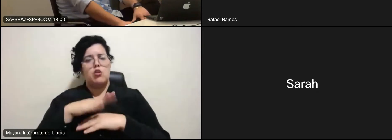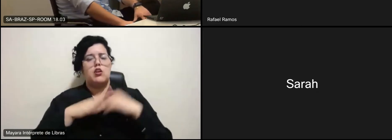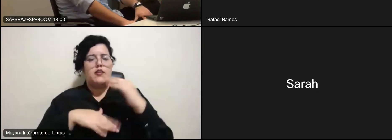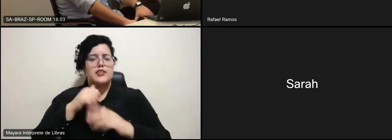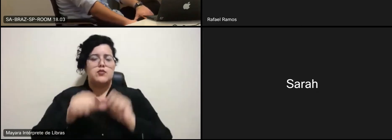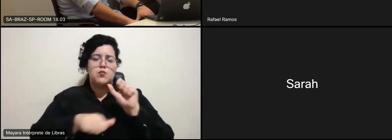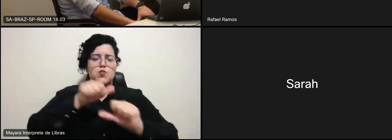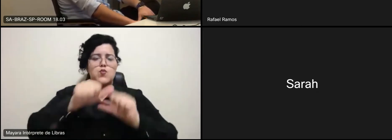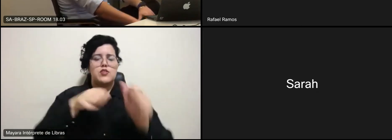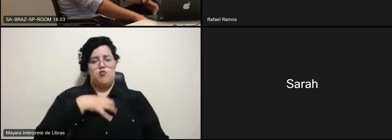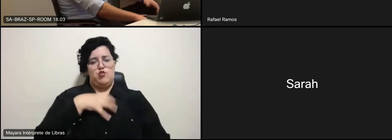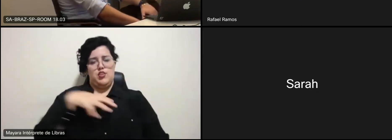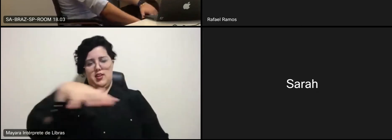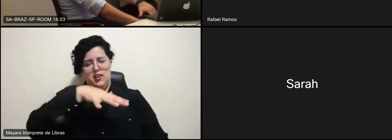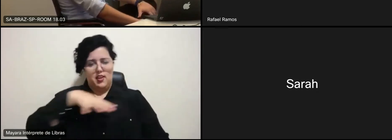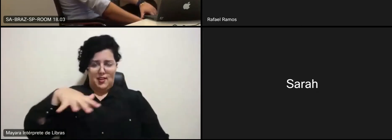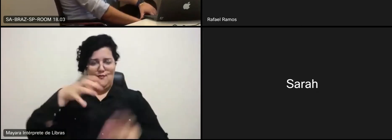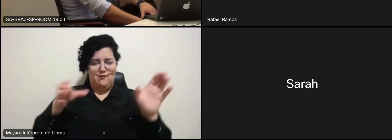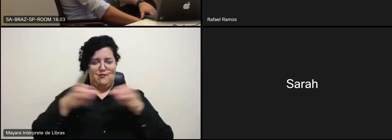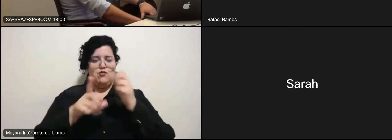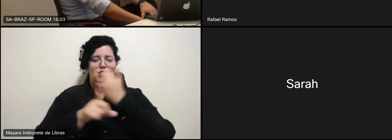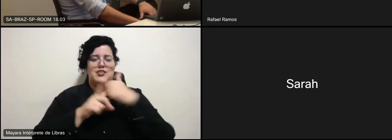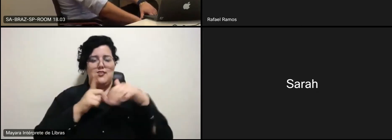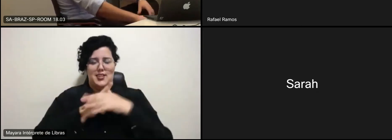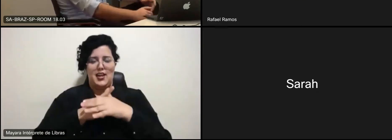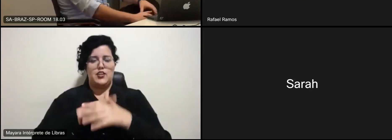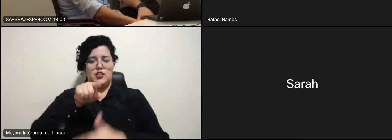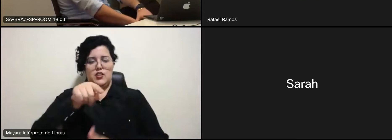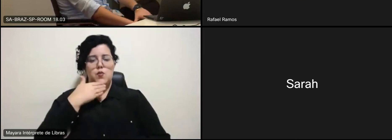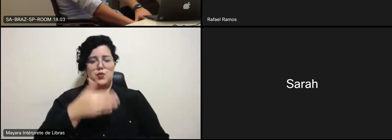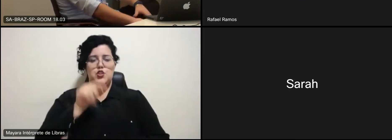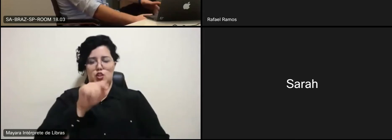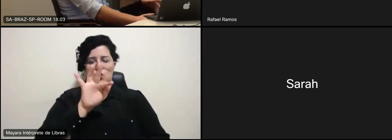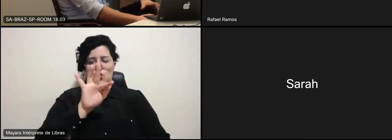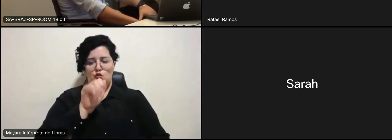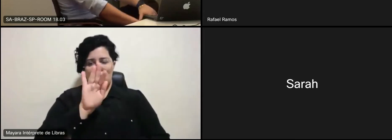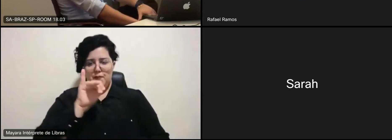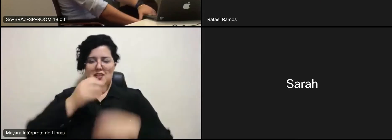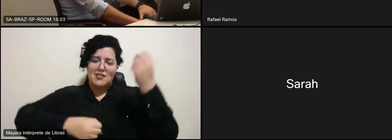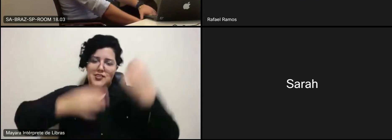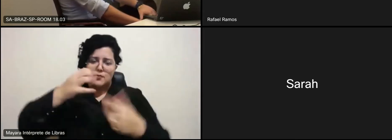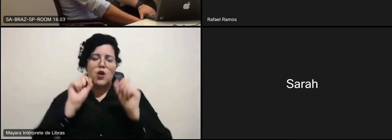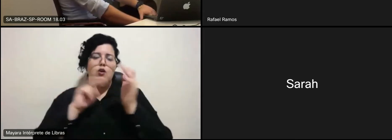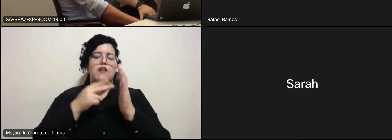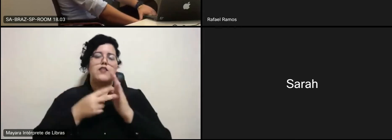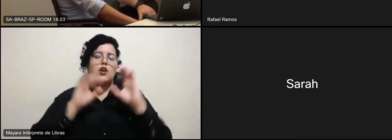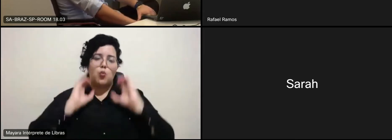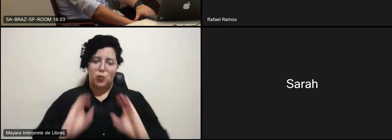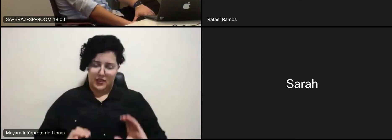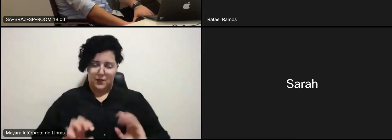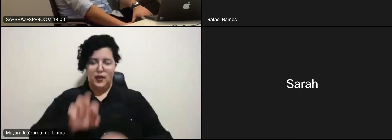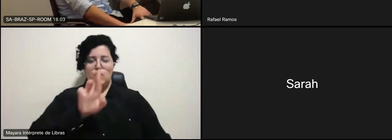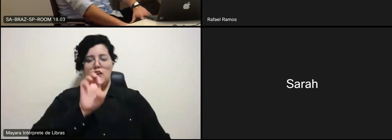esse comportamento de rebanho. E aí, Fabi, eu peço a sua ajuda para que você elucide um pouco para a gente o que é de fato o comportamento de rebanho.